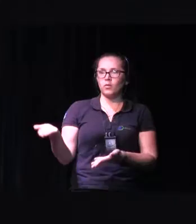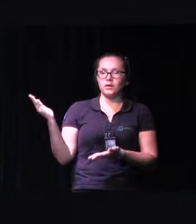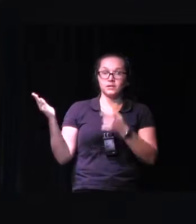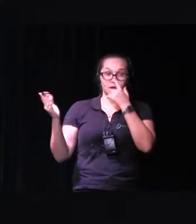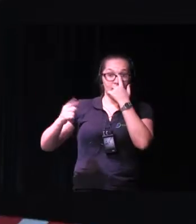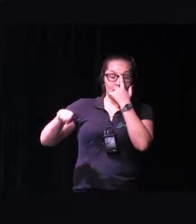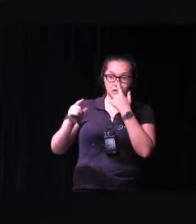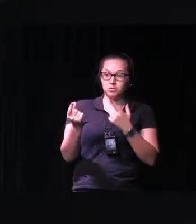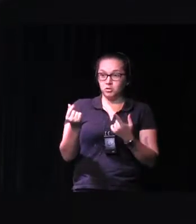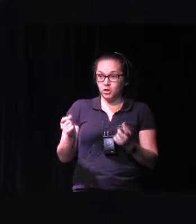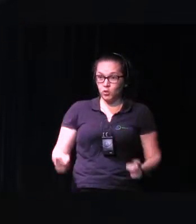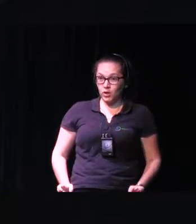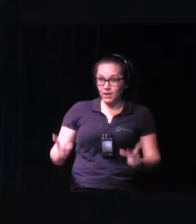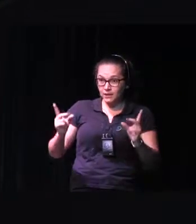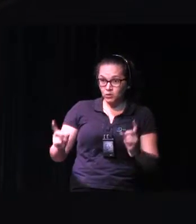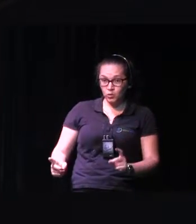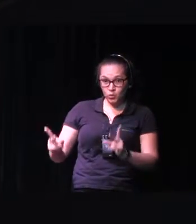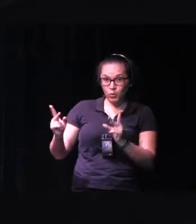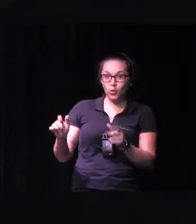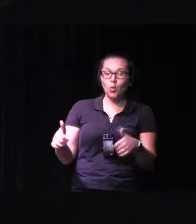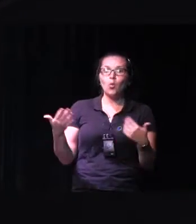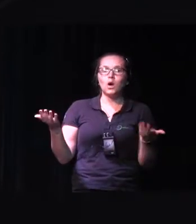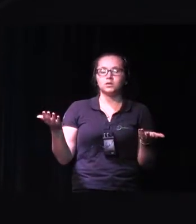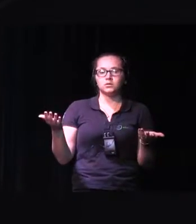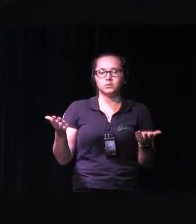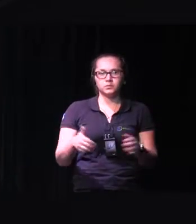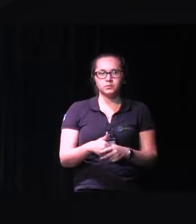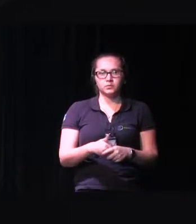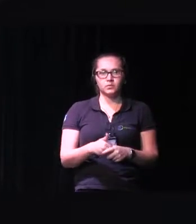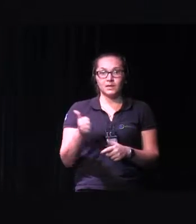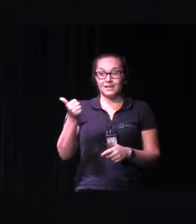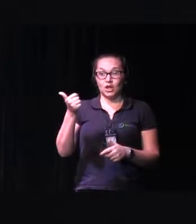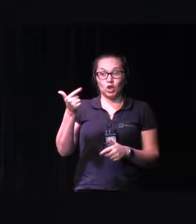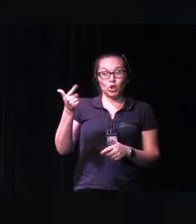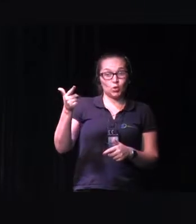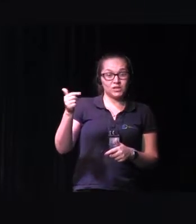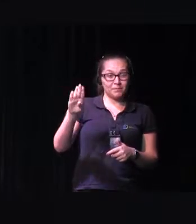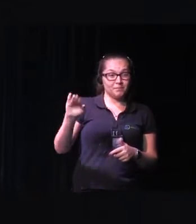um projeto como esse. Nós gastamos 12